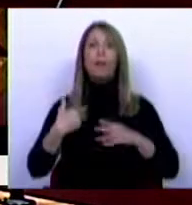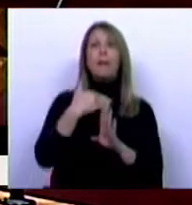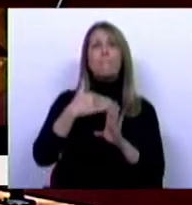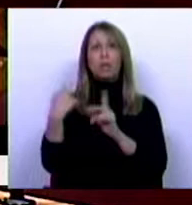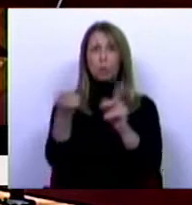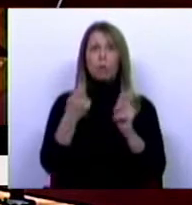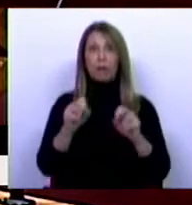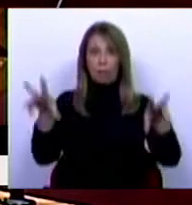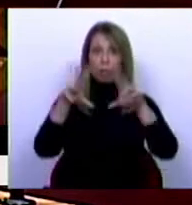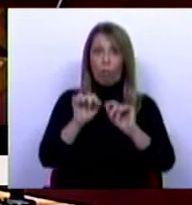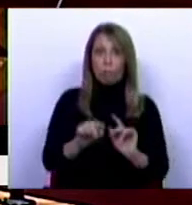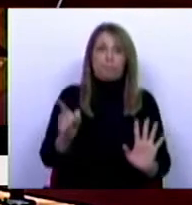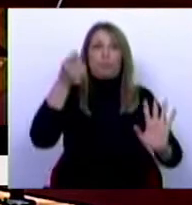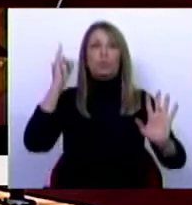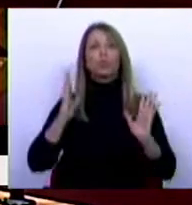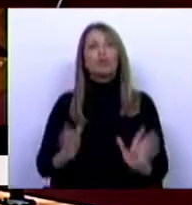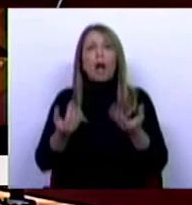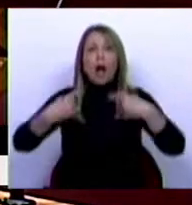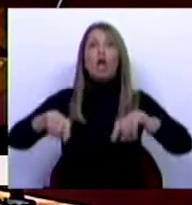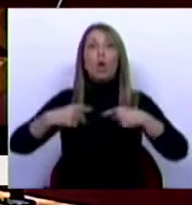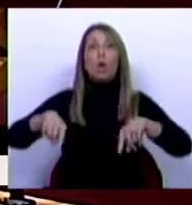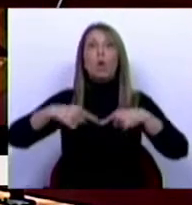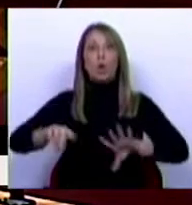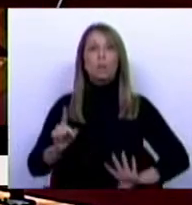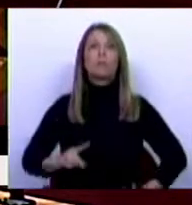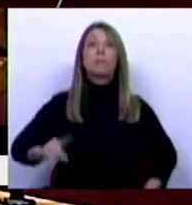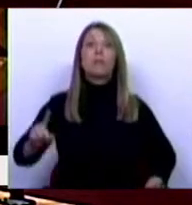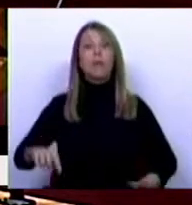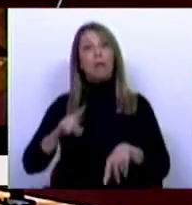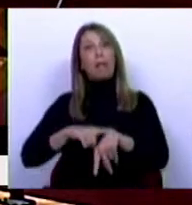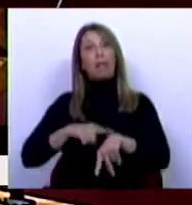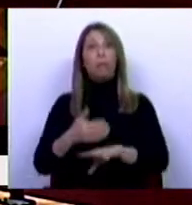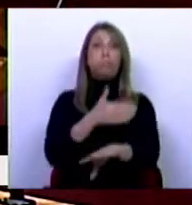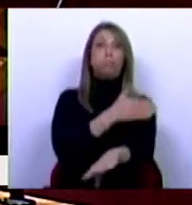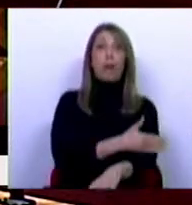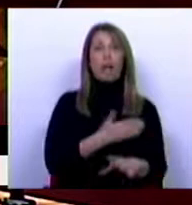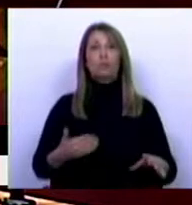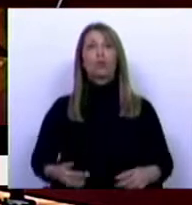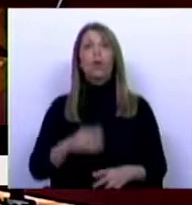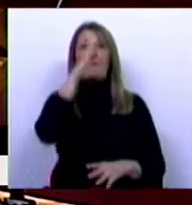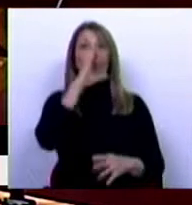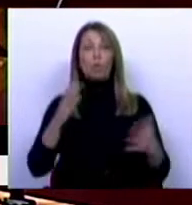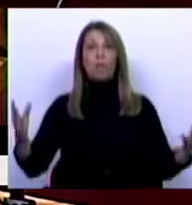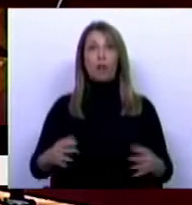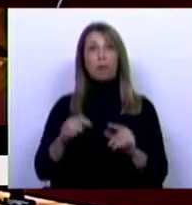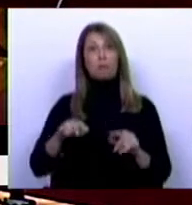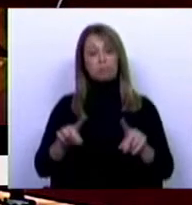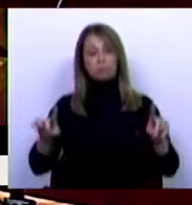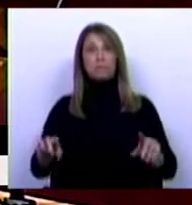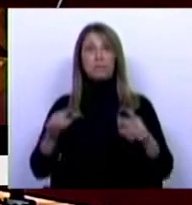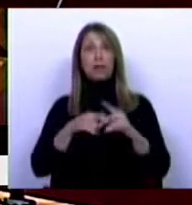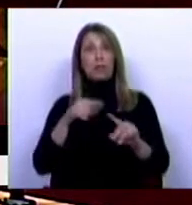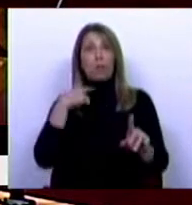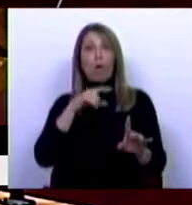novo, já foi objeto de reuniões aguerridas na anterior legislatura. Os deputados nesta sala lembrar-se-ão da oportunidade